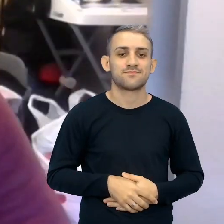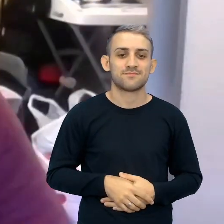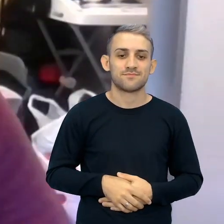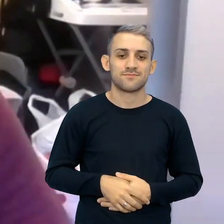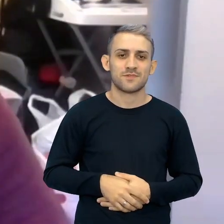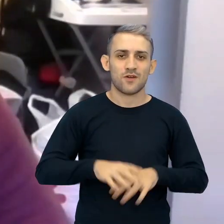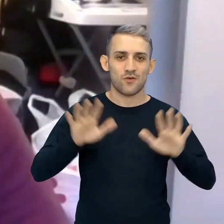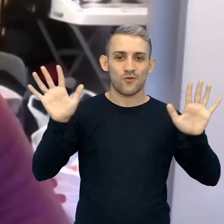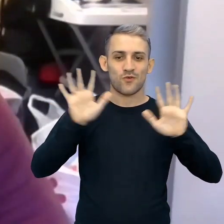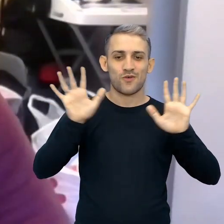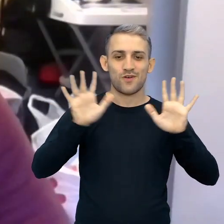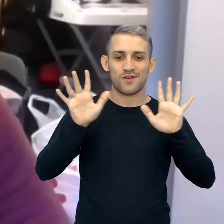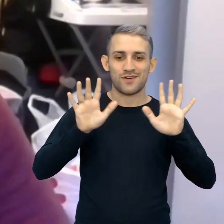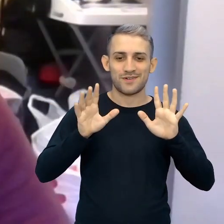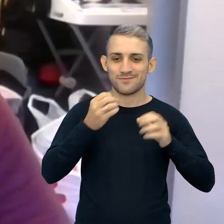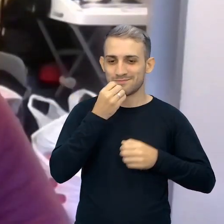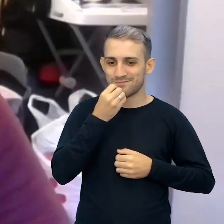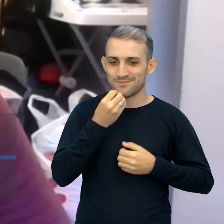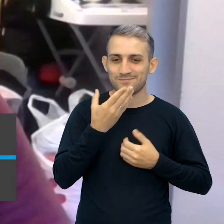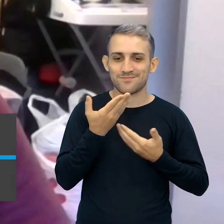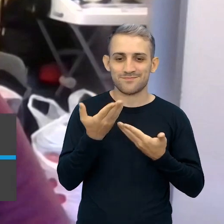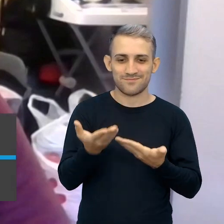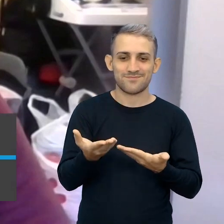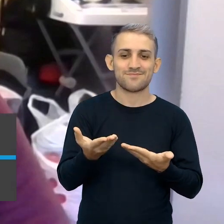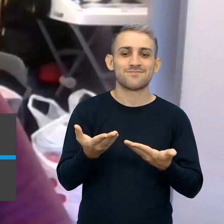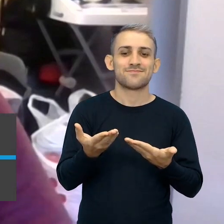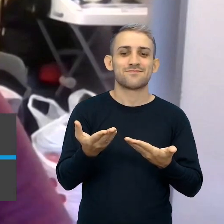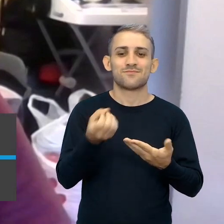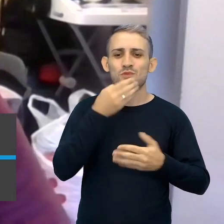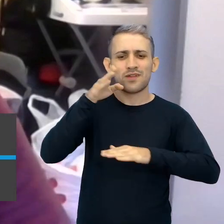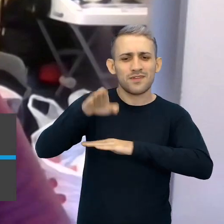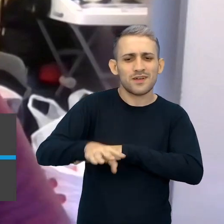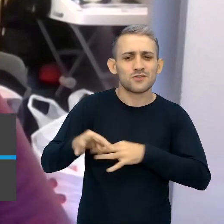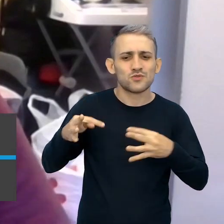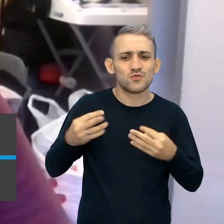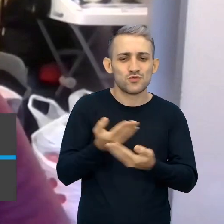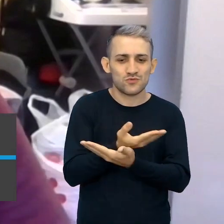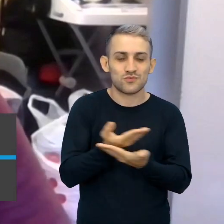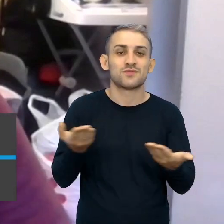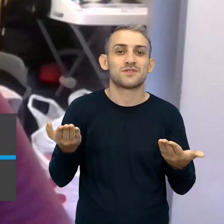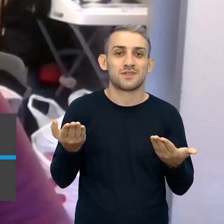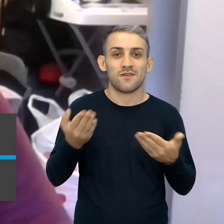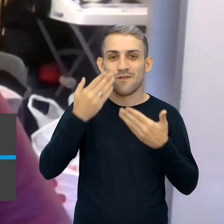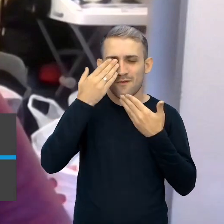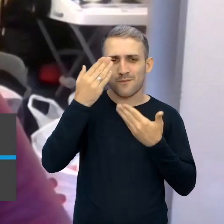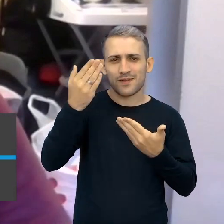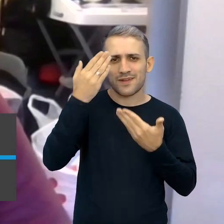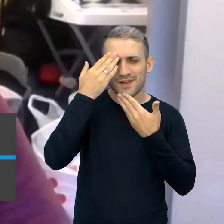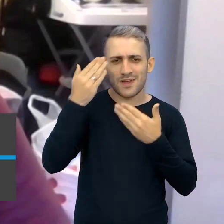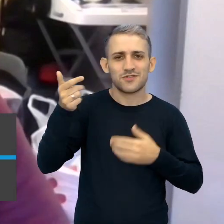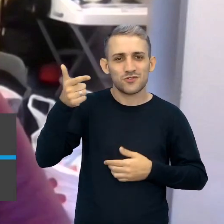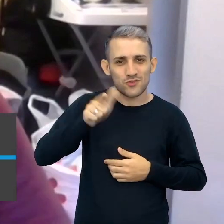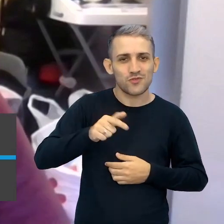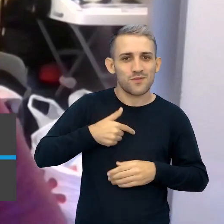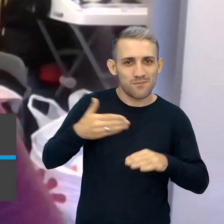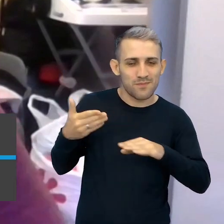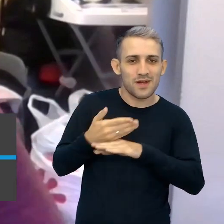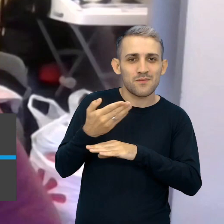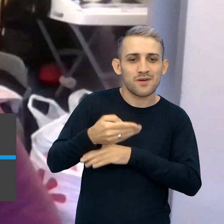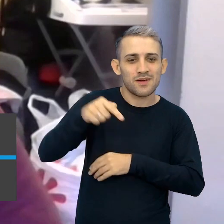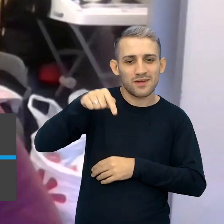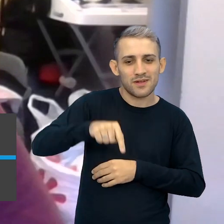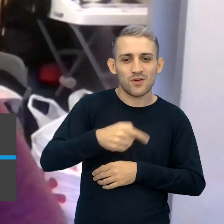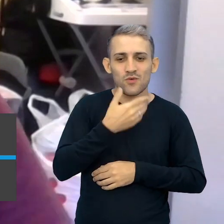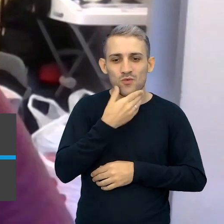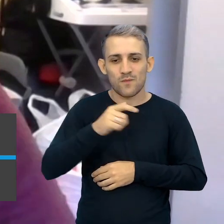Olá, pessoal, tudo bem? Oi, Mauro, boa tarde, estudantes. Muito obrigado por me receberem novamente. Eu sou